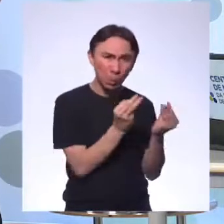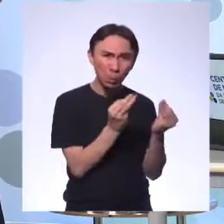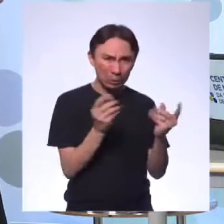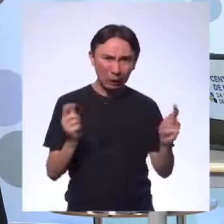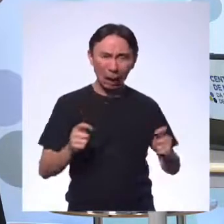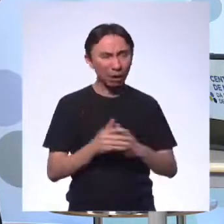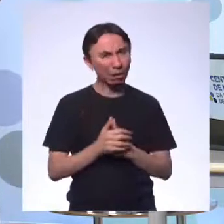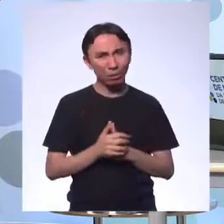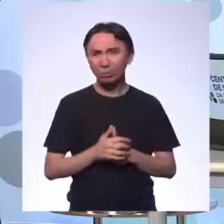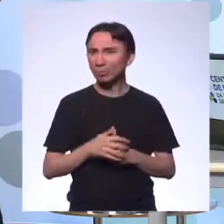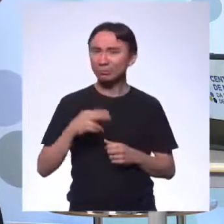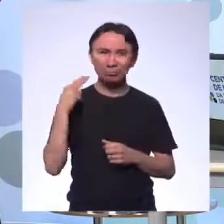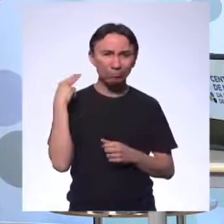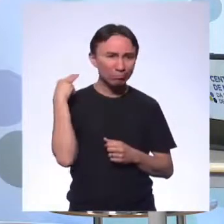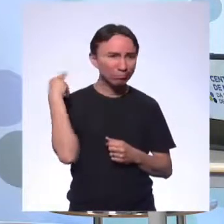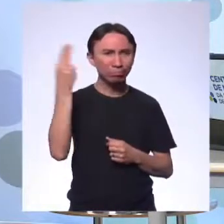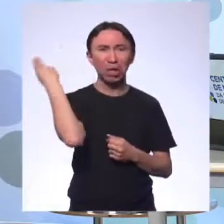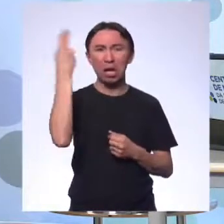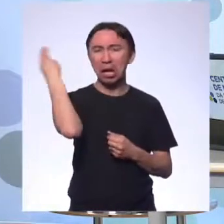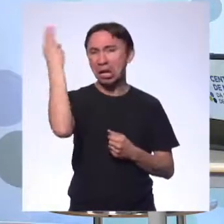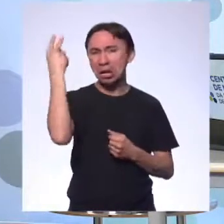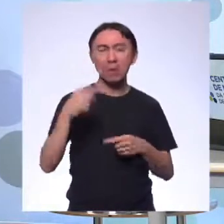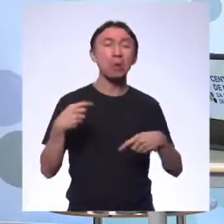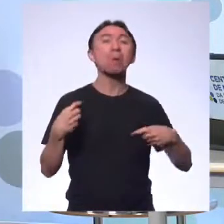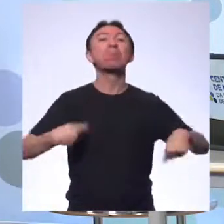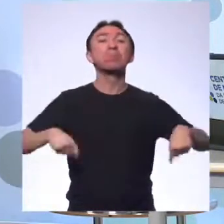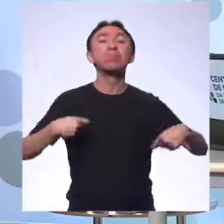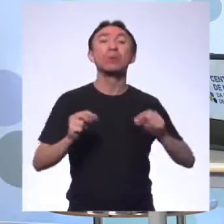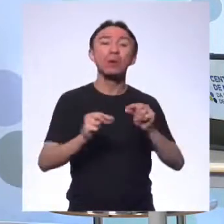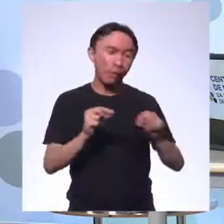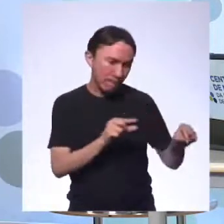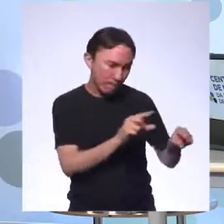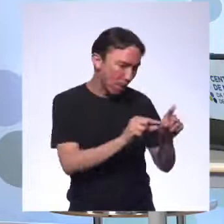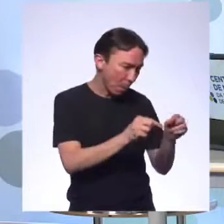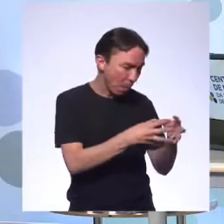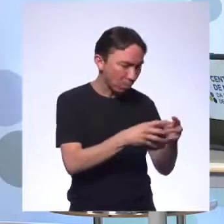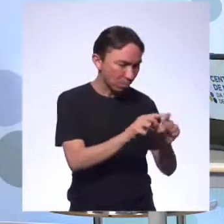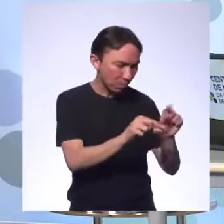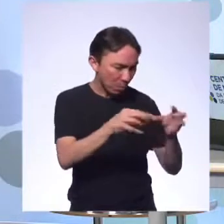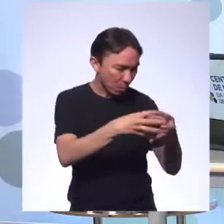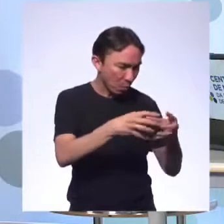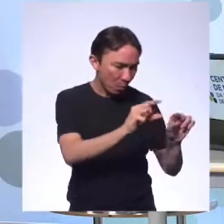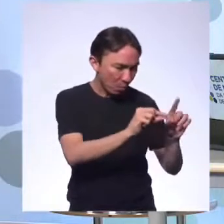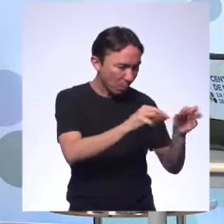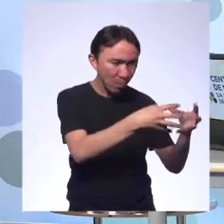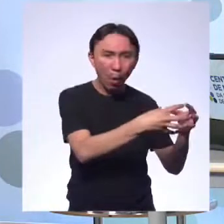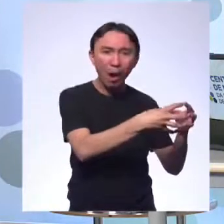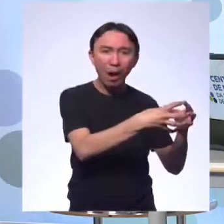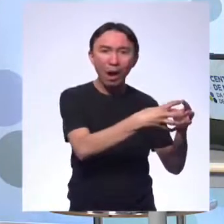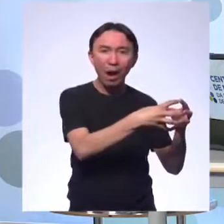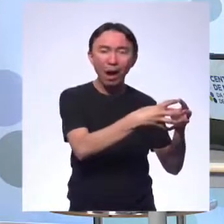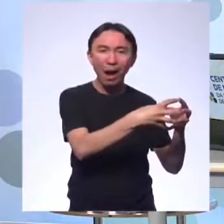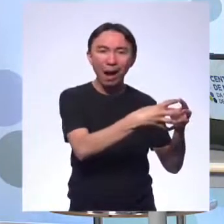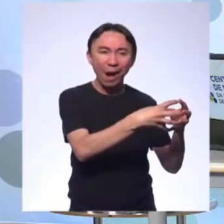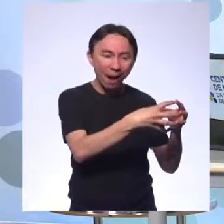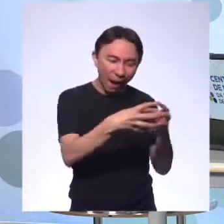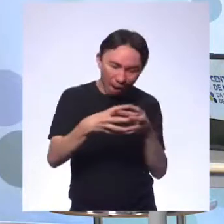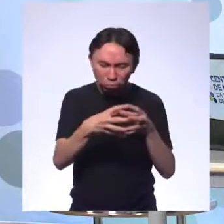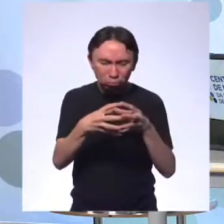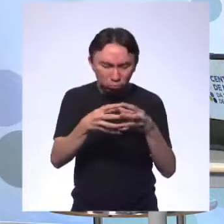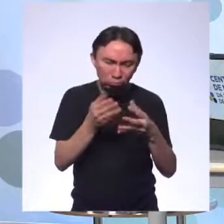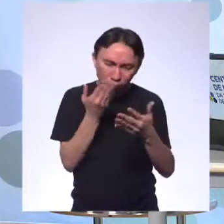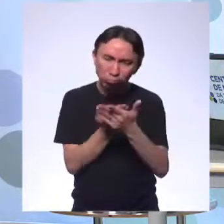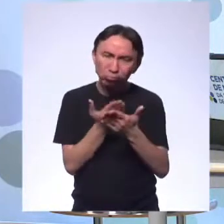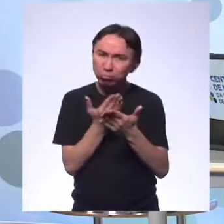né? Então, a gente agrupa esses indivíduos e, a partir disso, a gente consegue uma